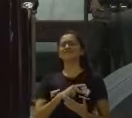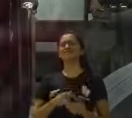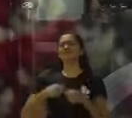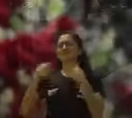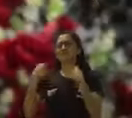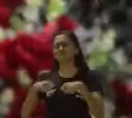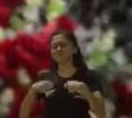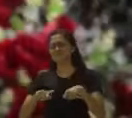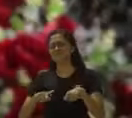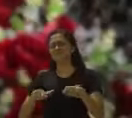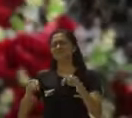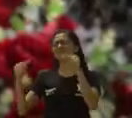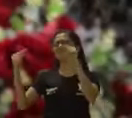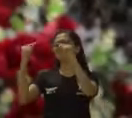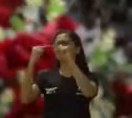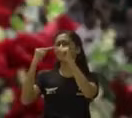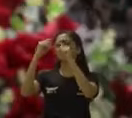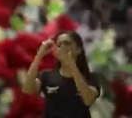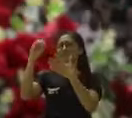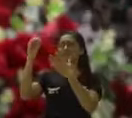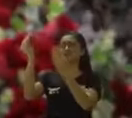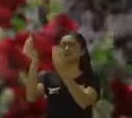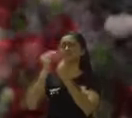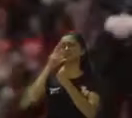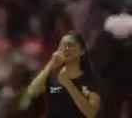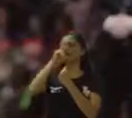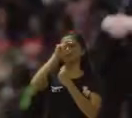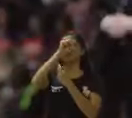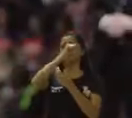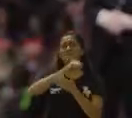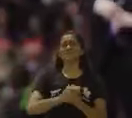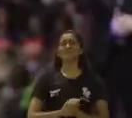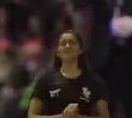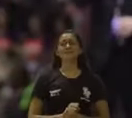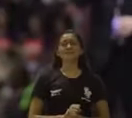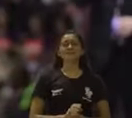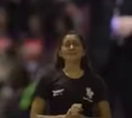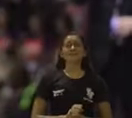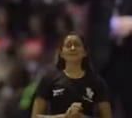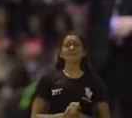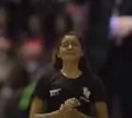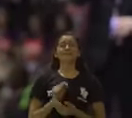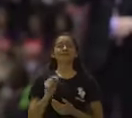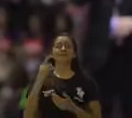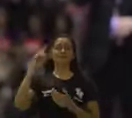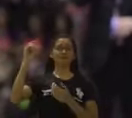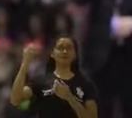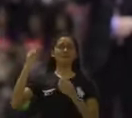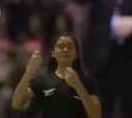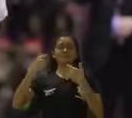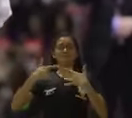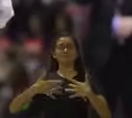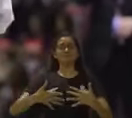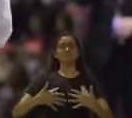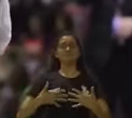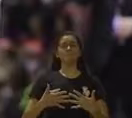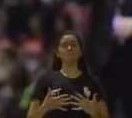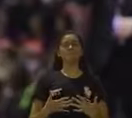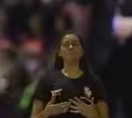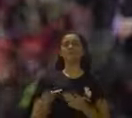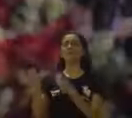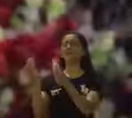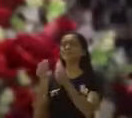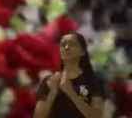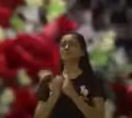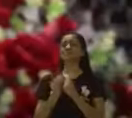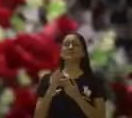fortalecei-vos nele. Aí qual é a metodologia que Deus utiliza para ele nos